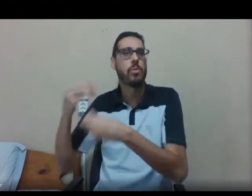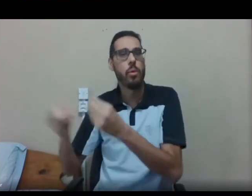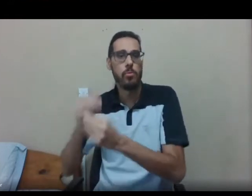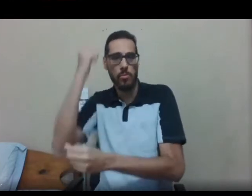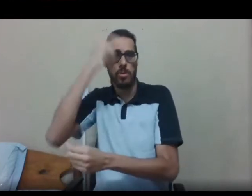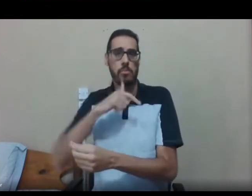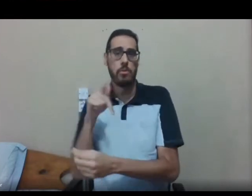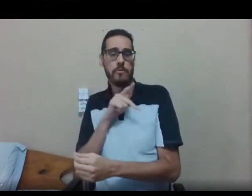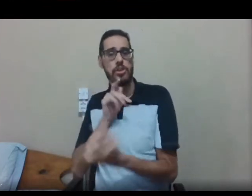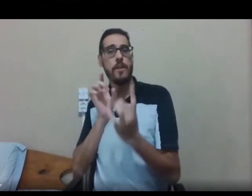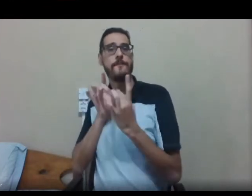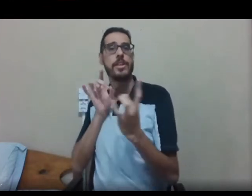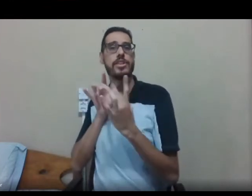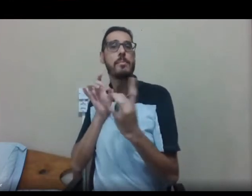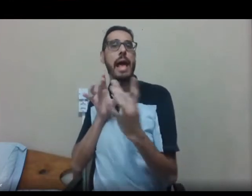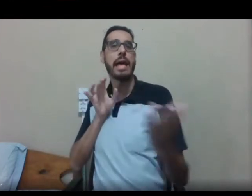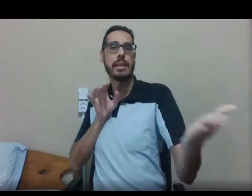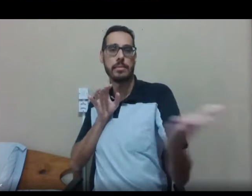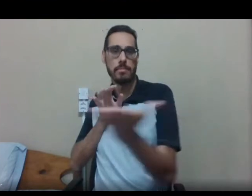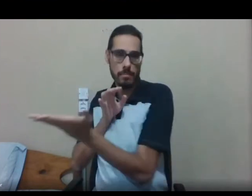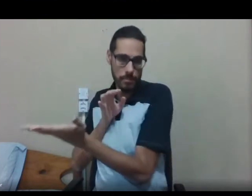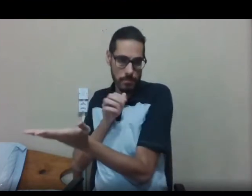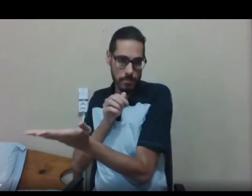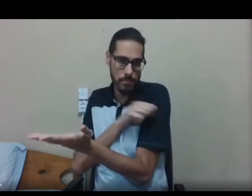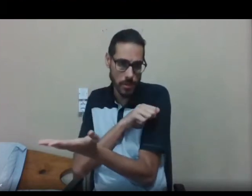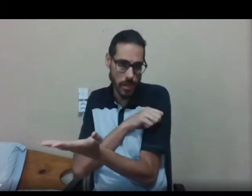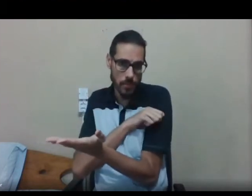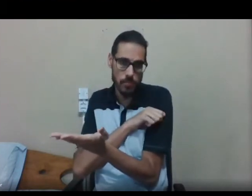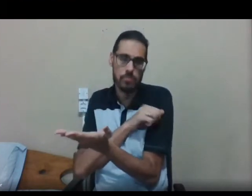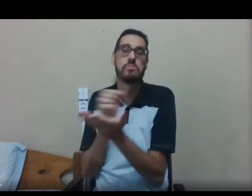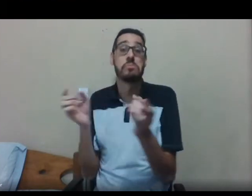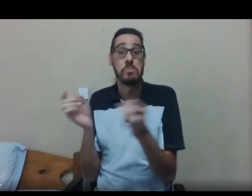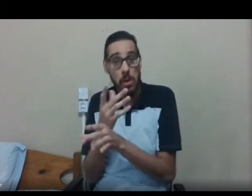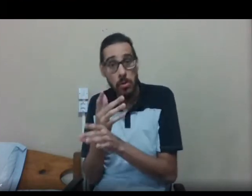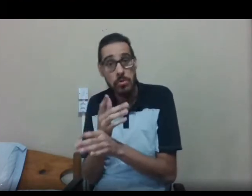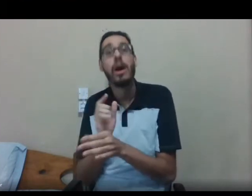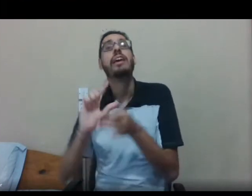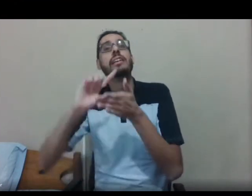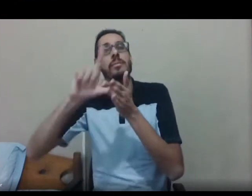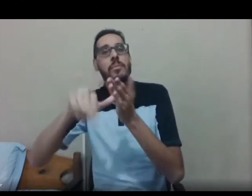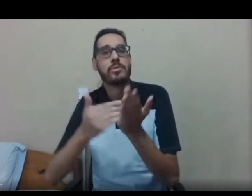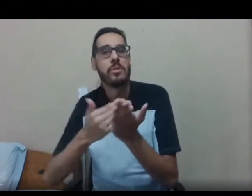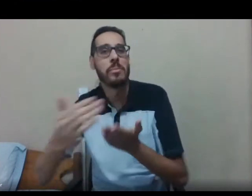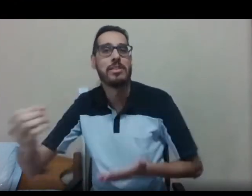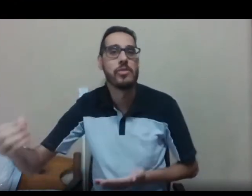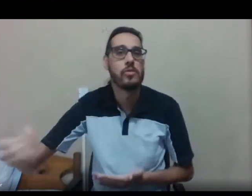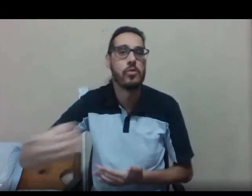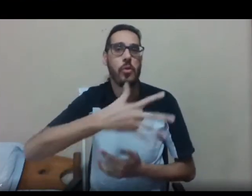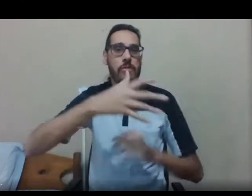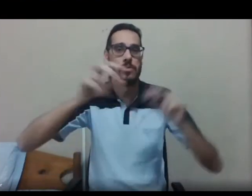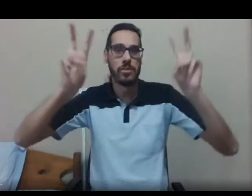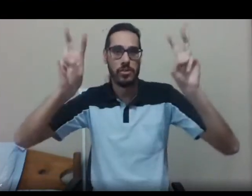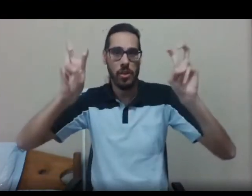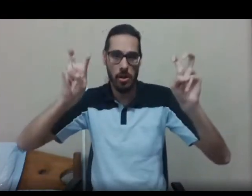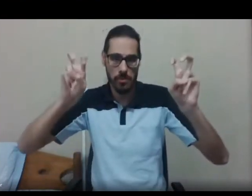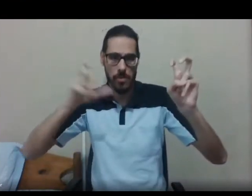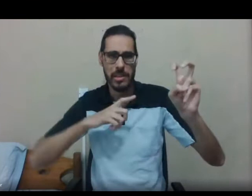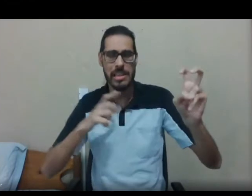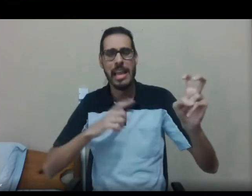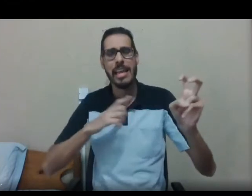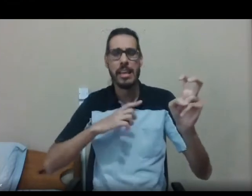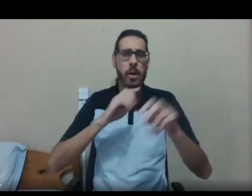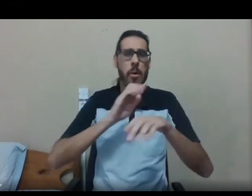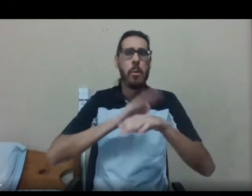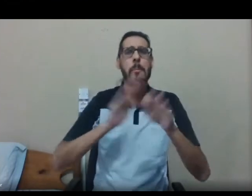certo? Eu coloquei aqui uma tabela Porque o que a gente tem percebido é